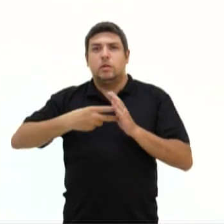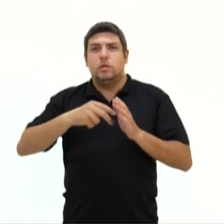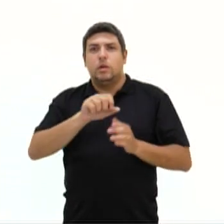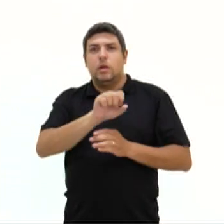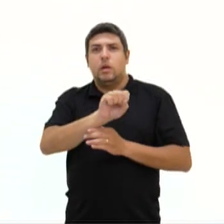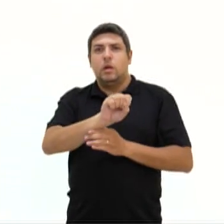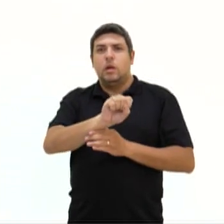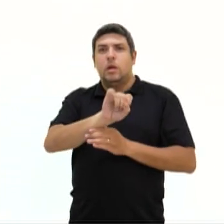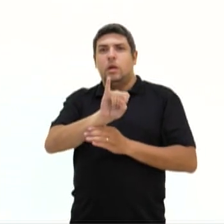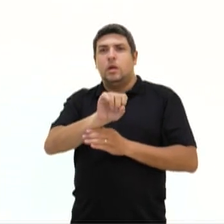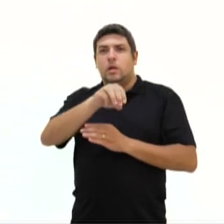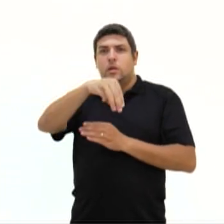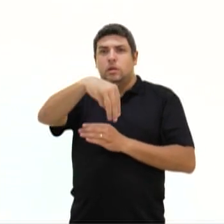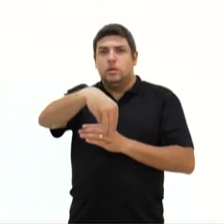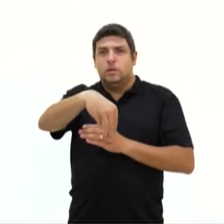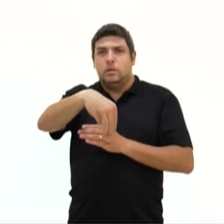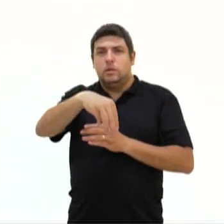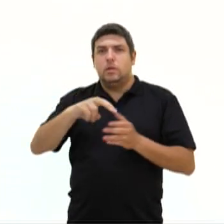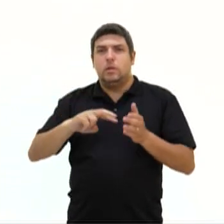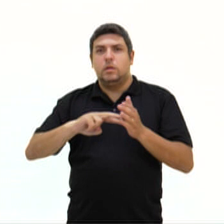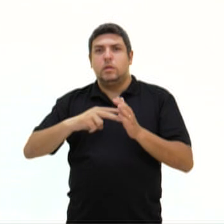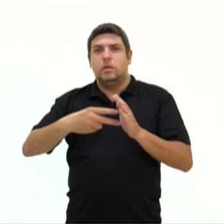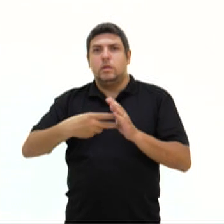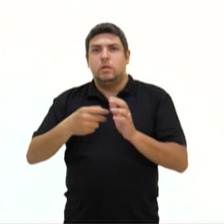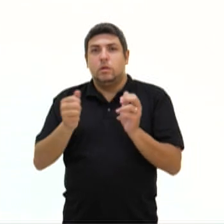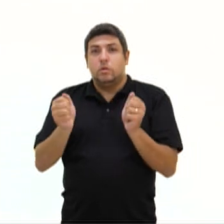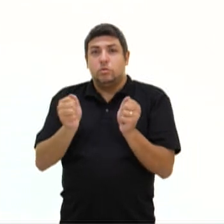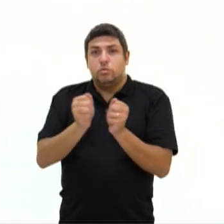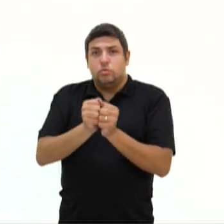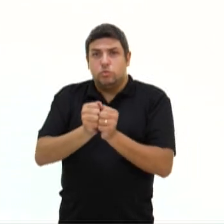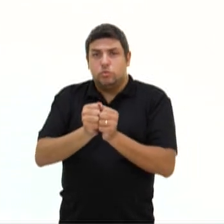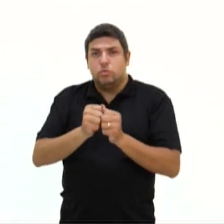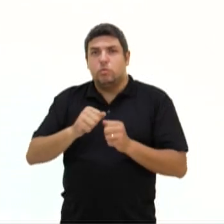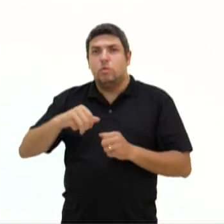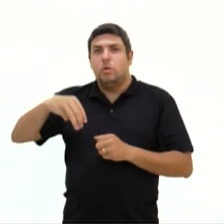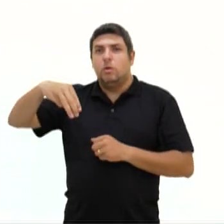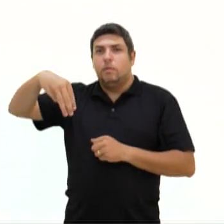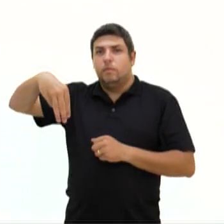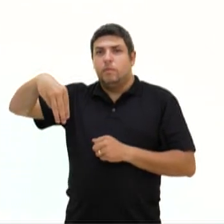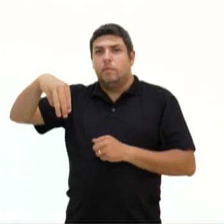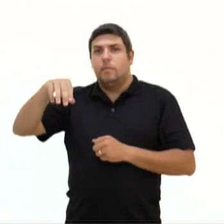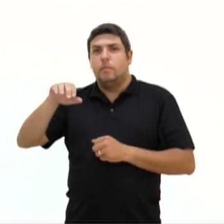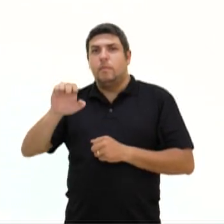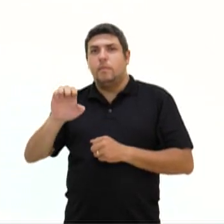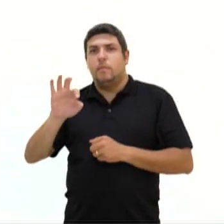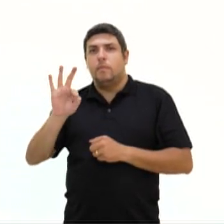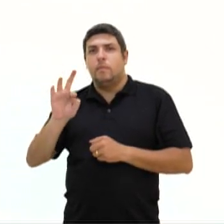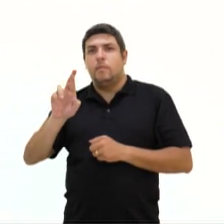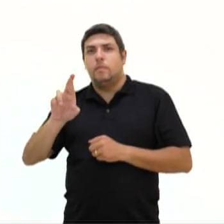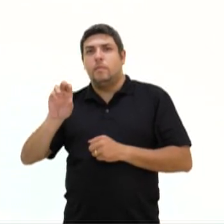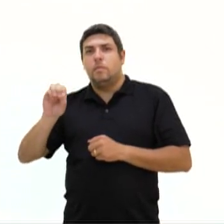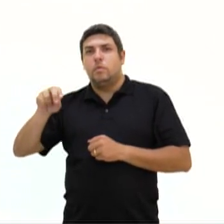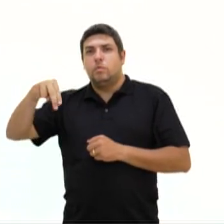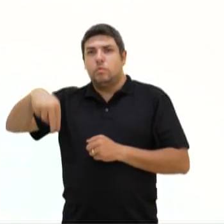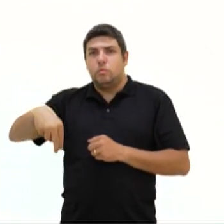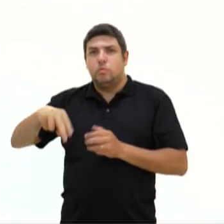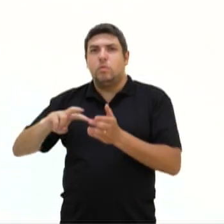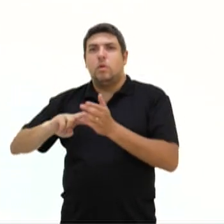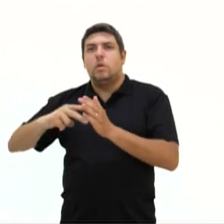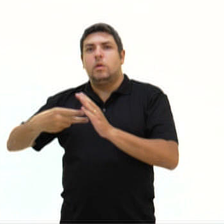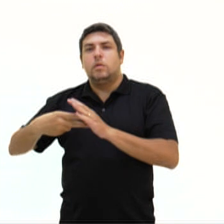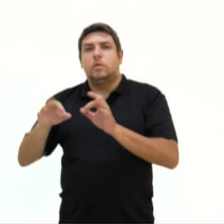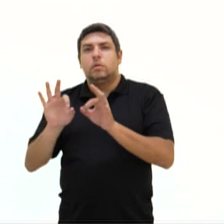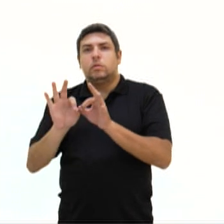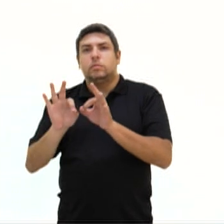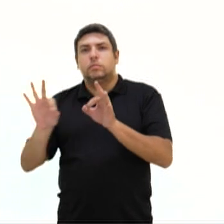começo, seria junto. Já metron significa uma medida. Então, por